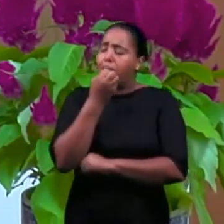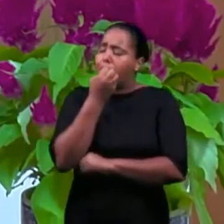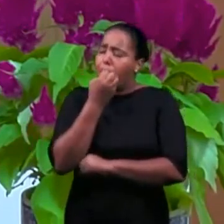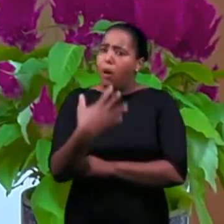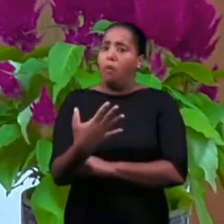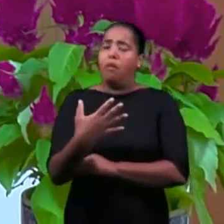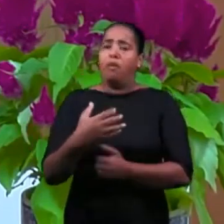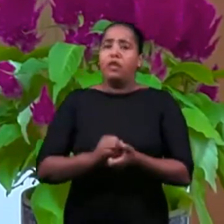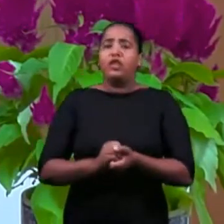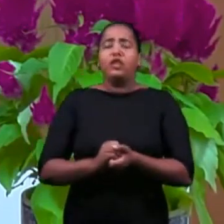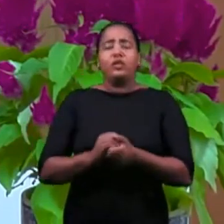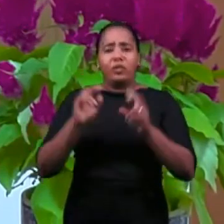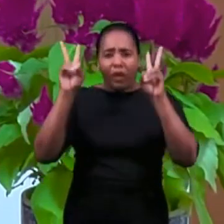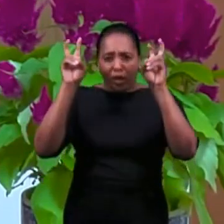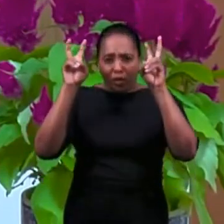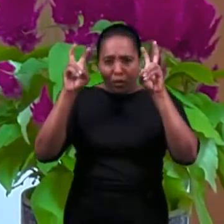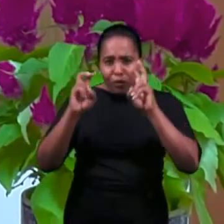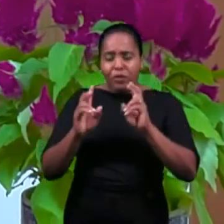terminando o assunto,